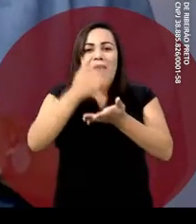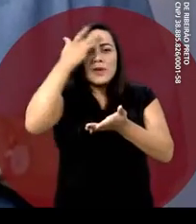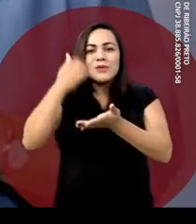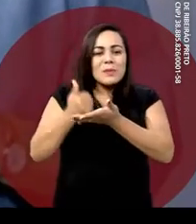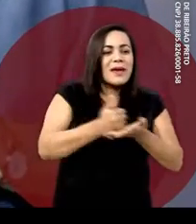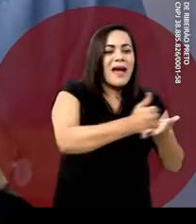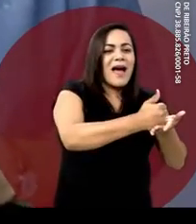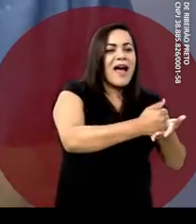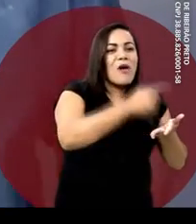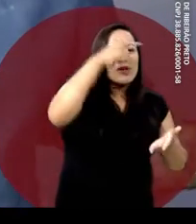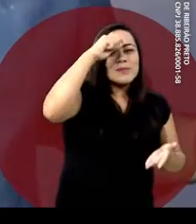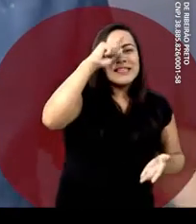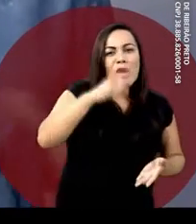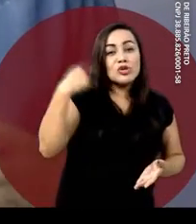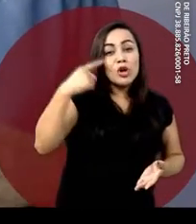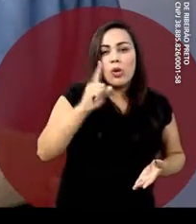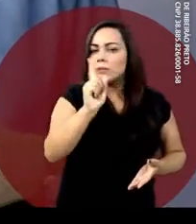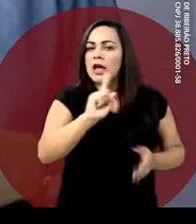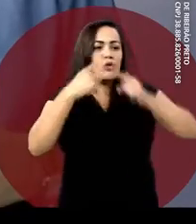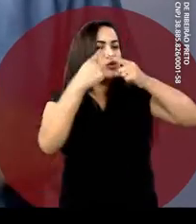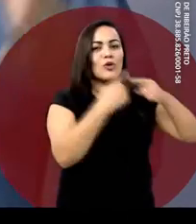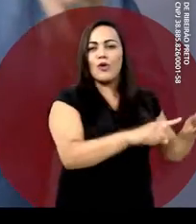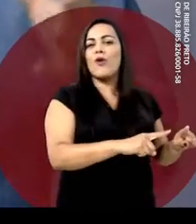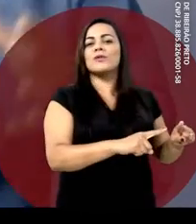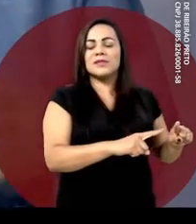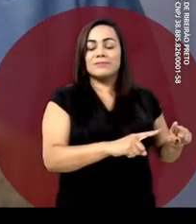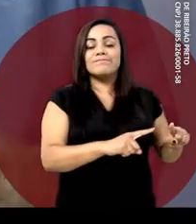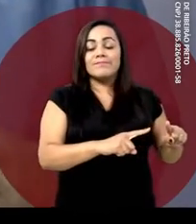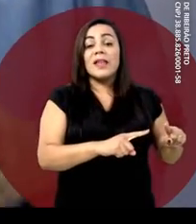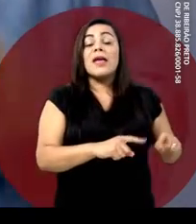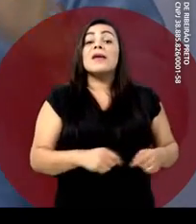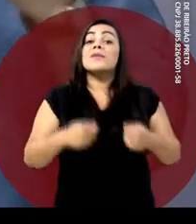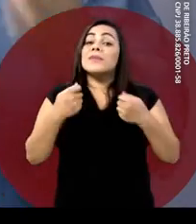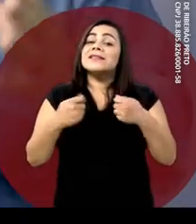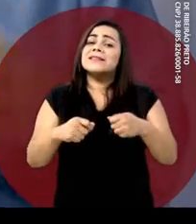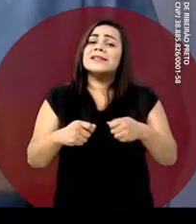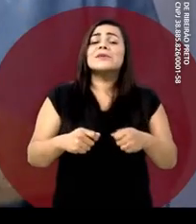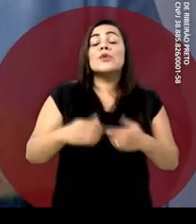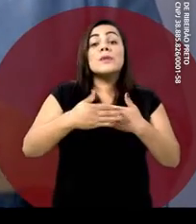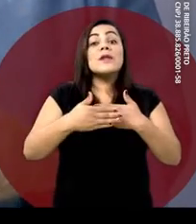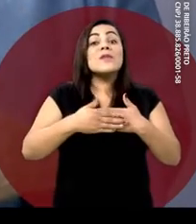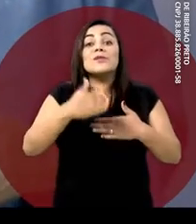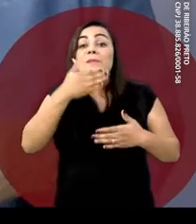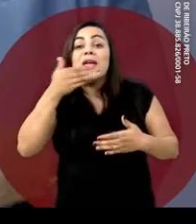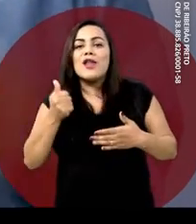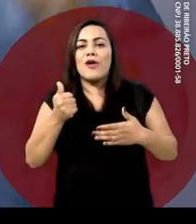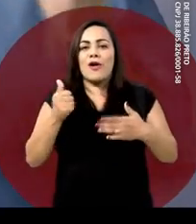minha posição em prol do movimento antimanicomial. Para tanto, para